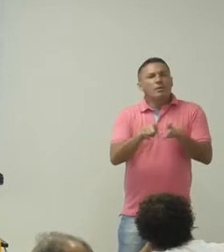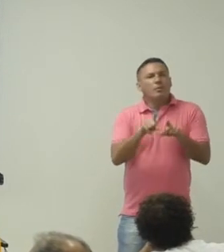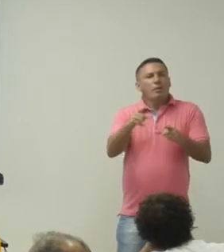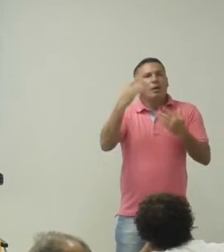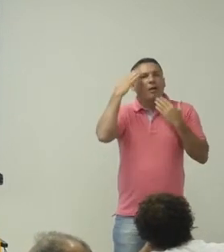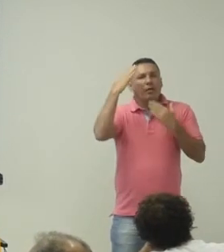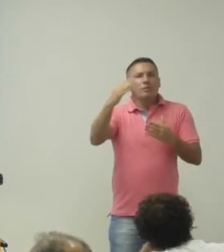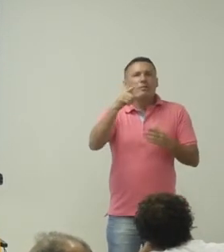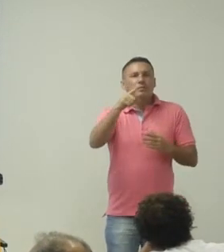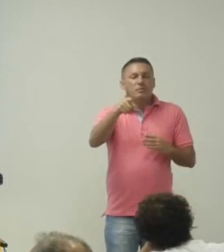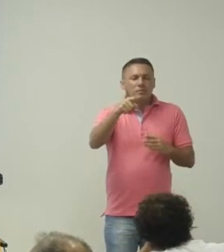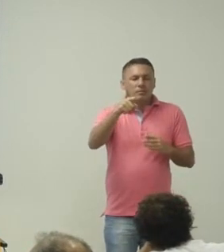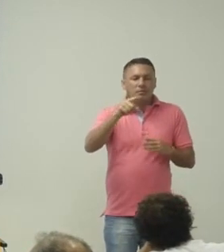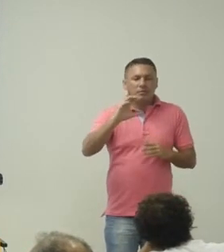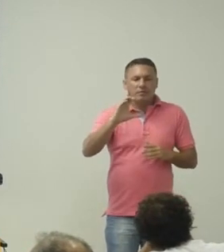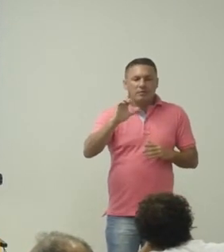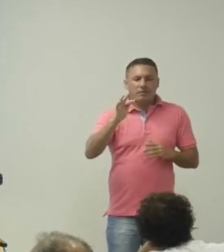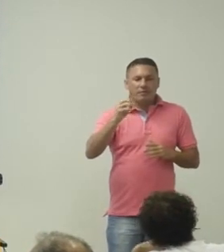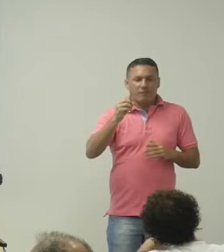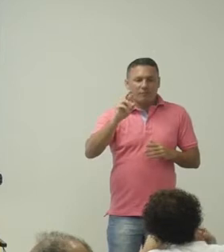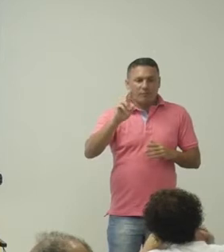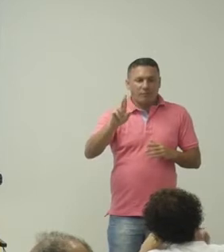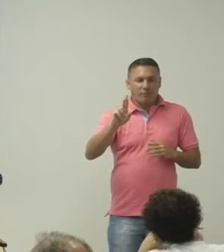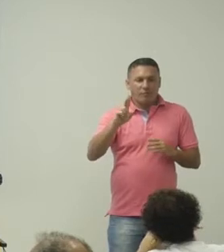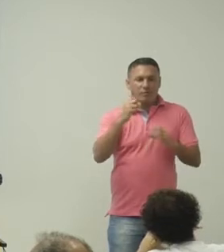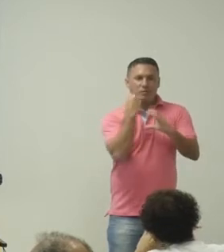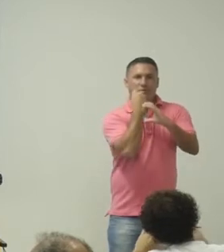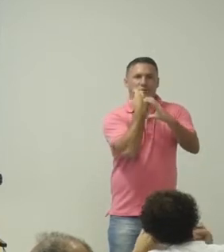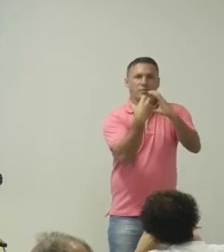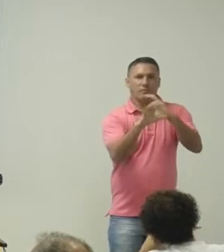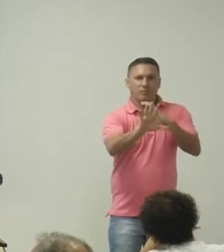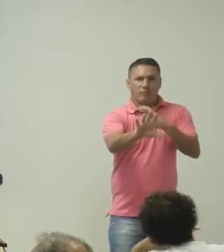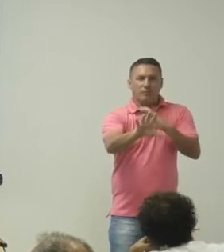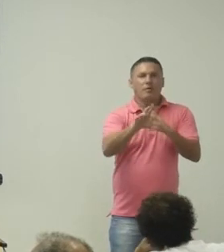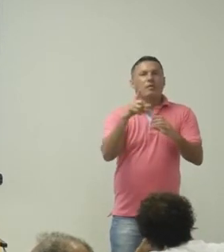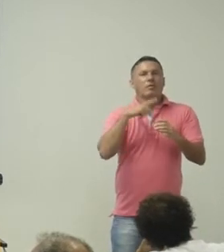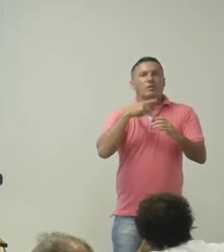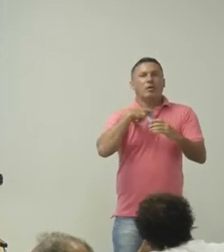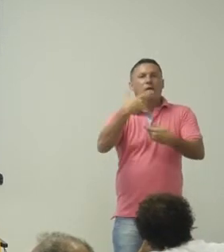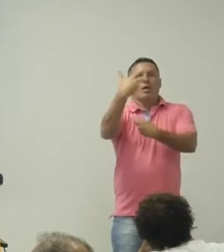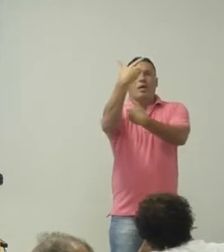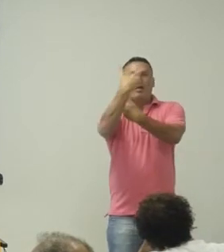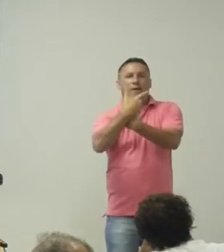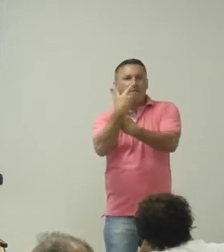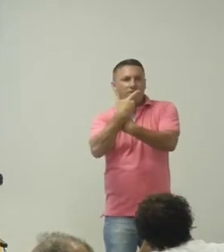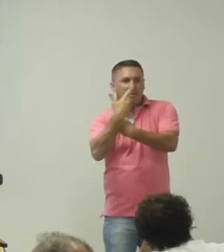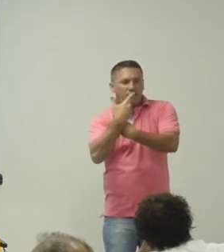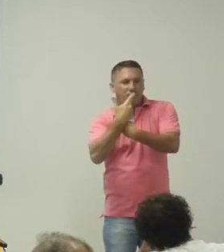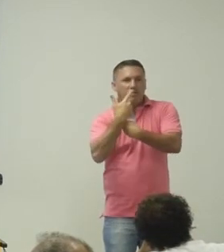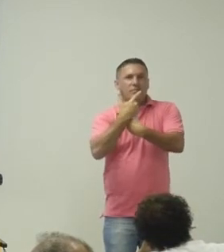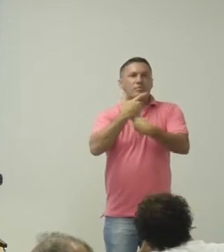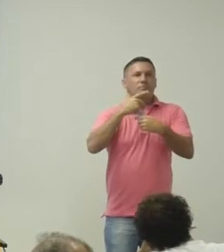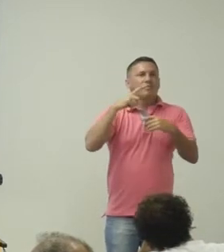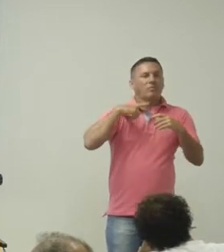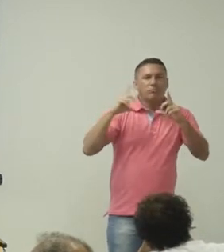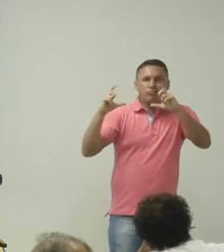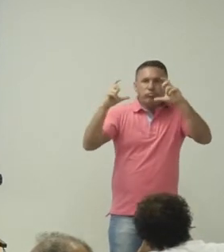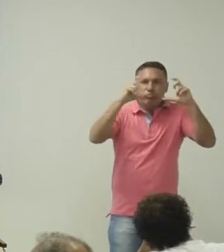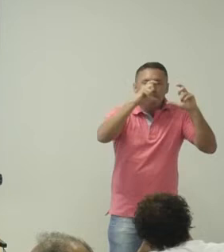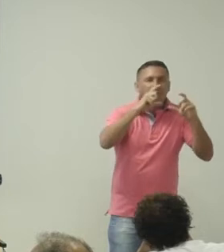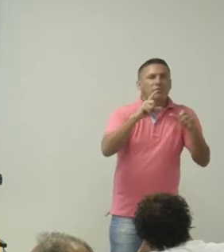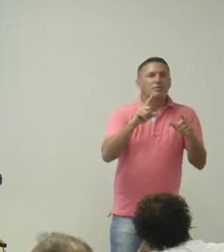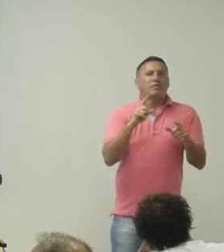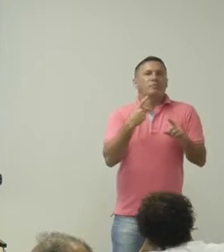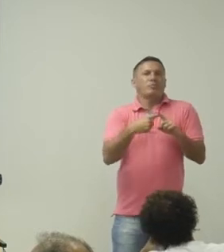ao CEFOR, né, que está aqui colaborando com as gravações e o registro, né, ficando documentado